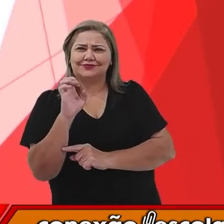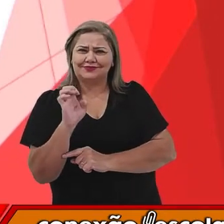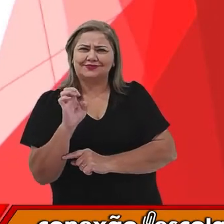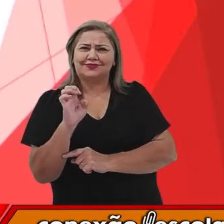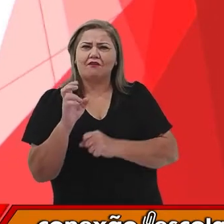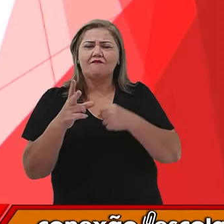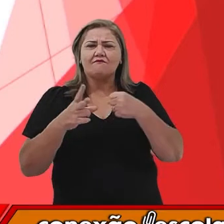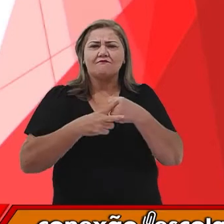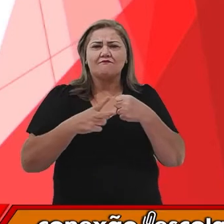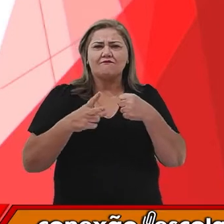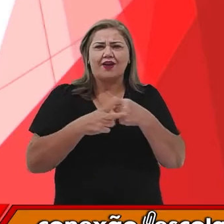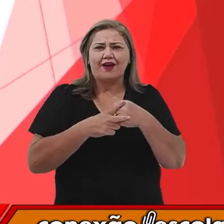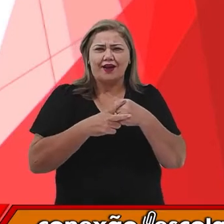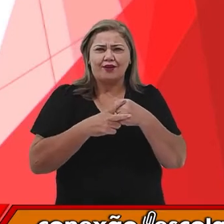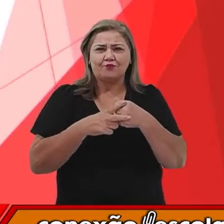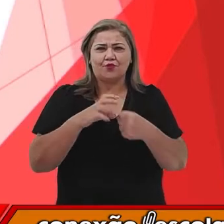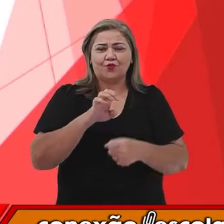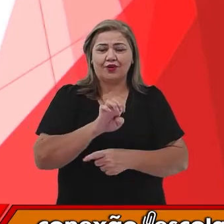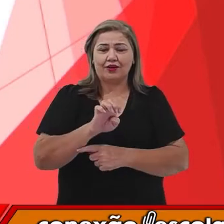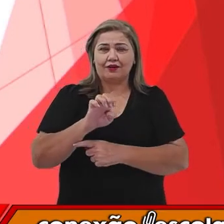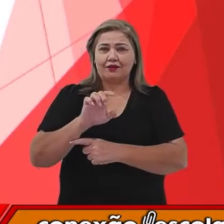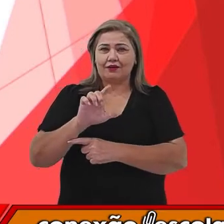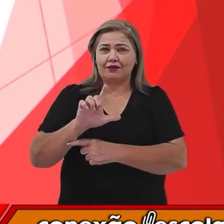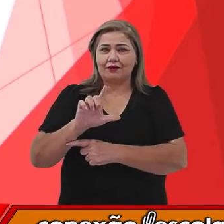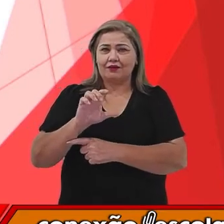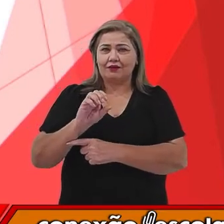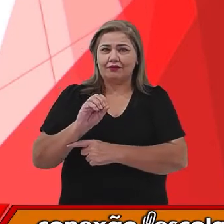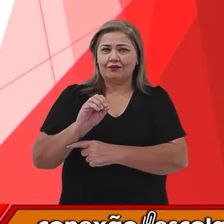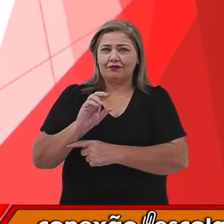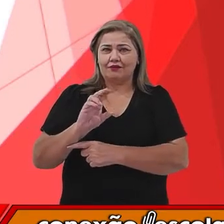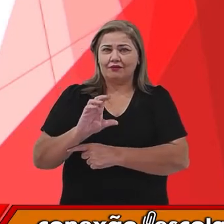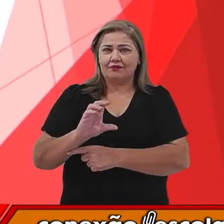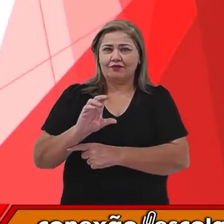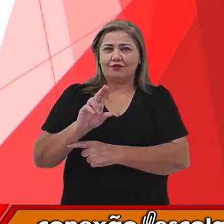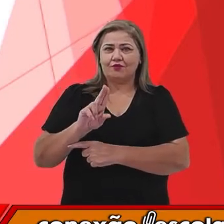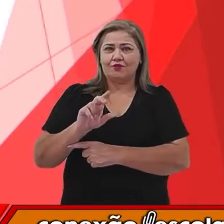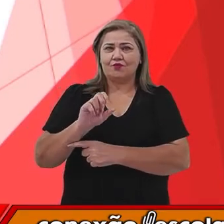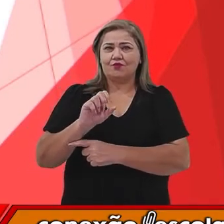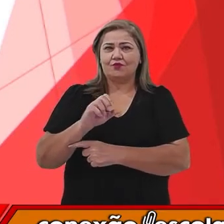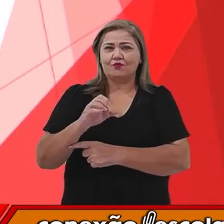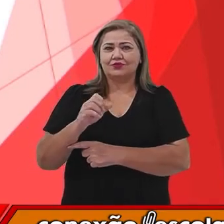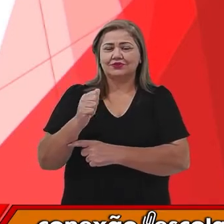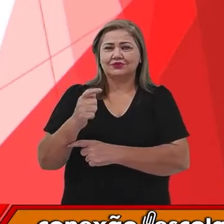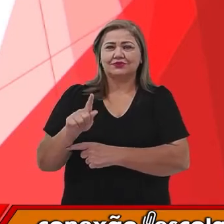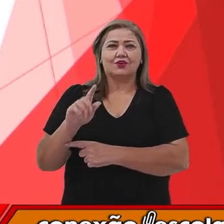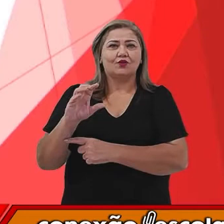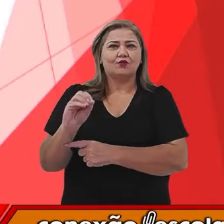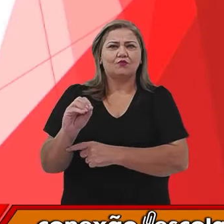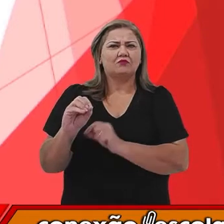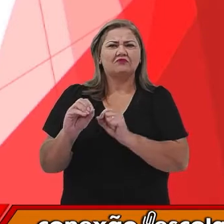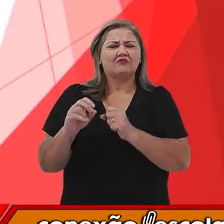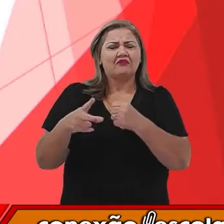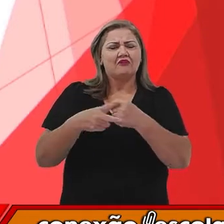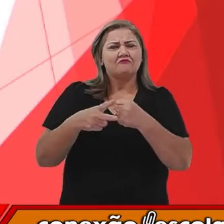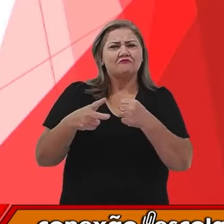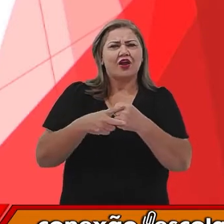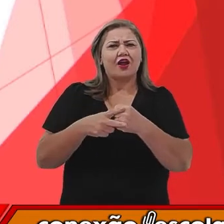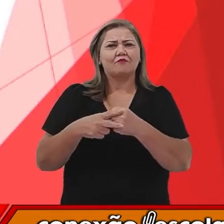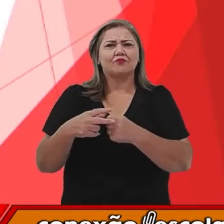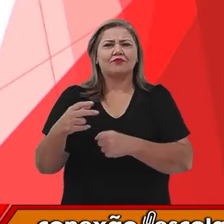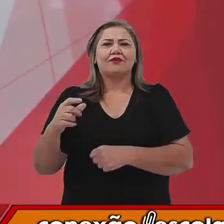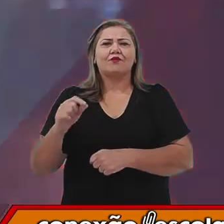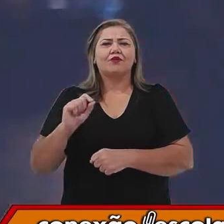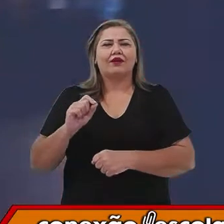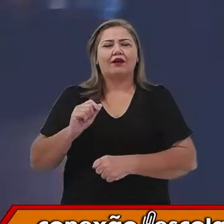um verbo de elocução. Esse verbo é utilizado para introduzir a fala das